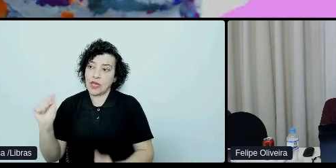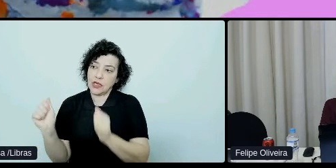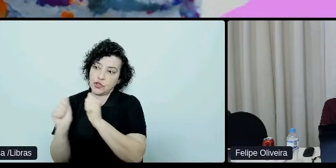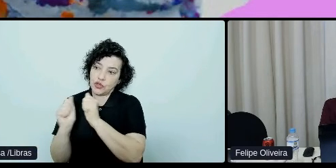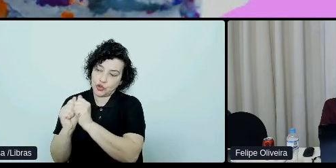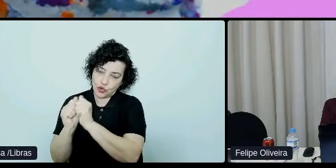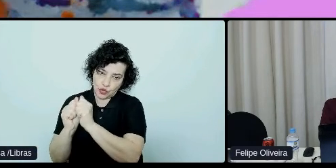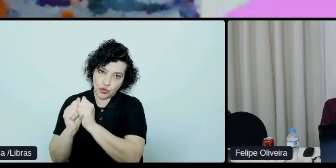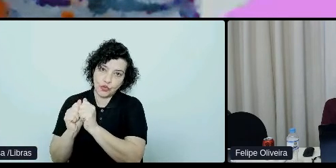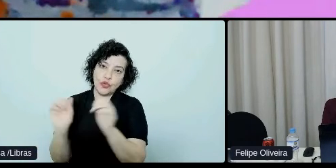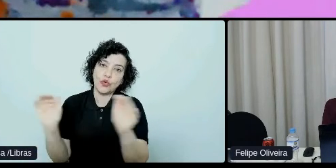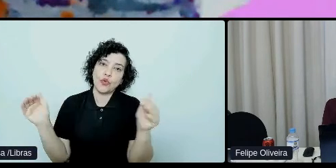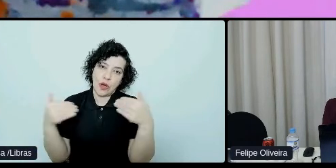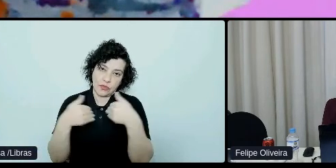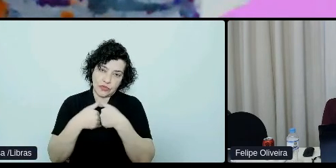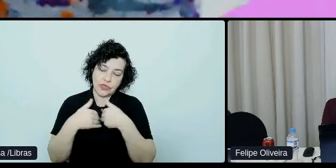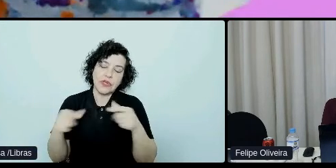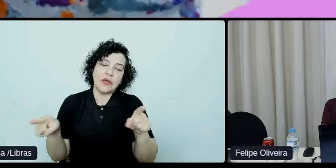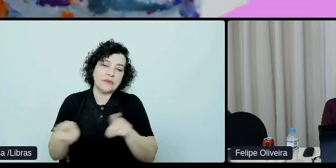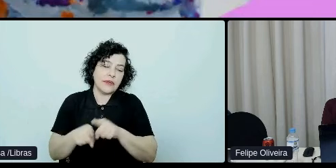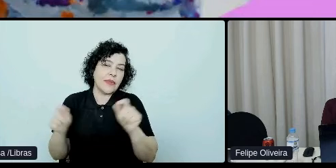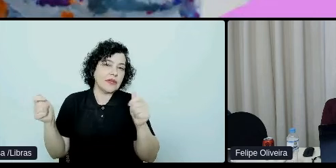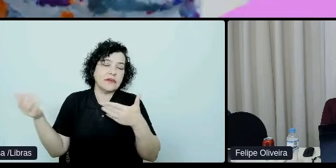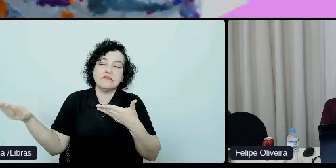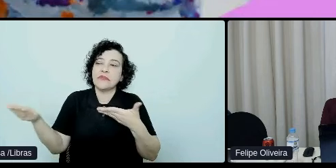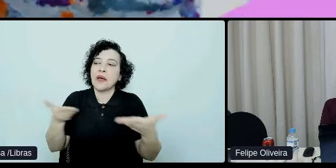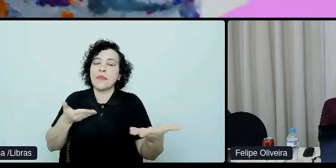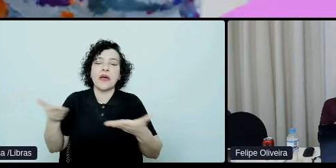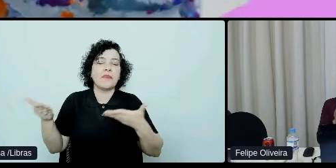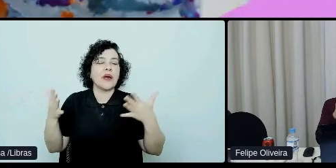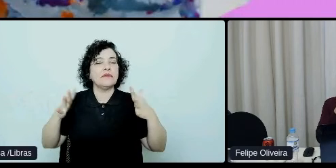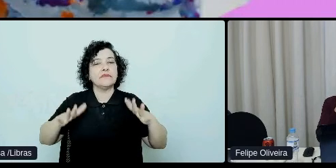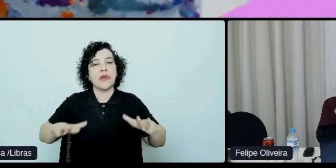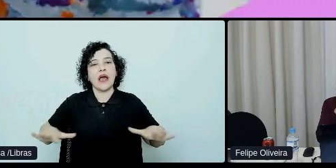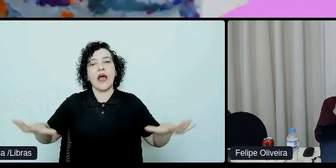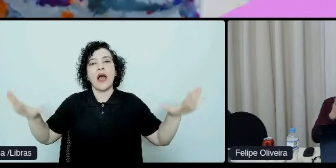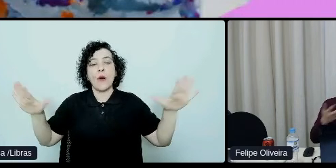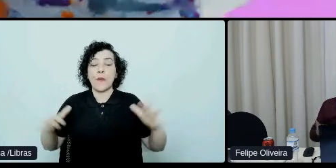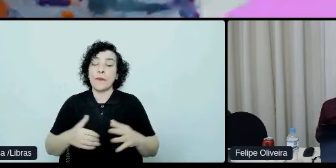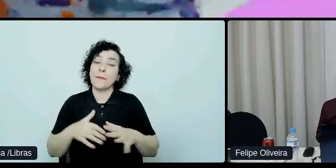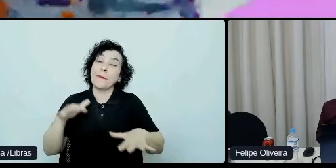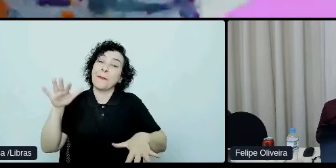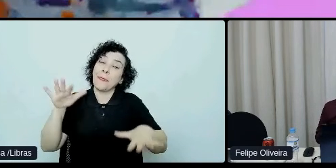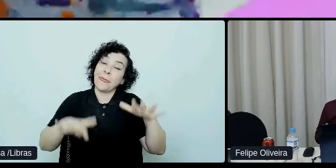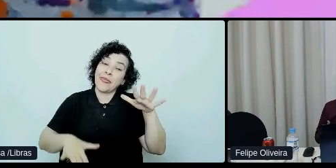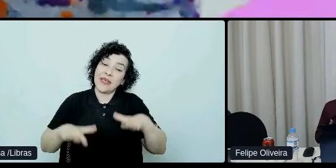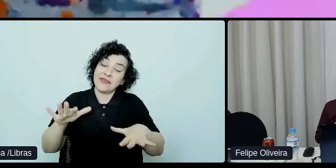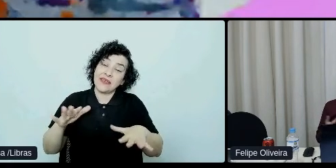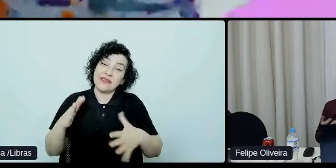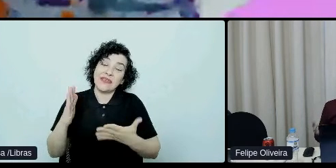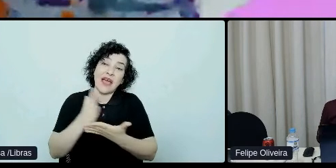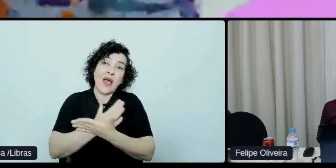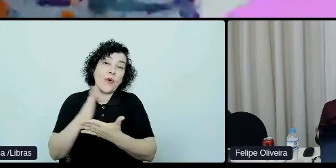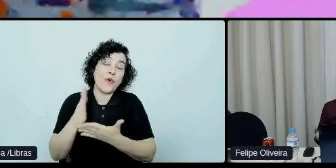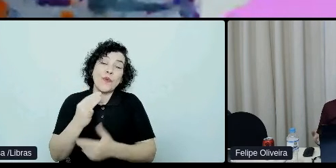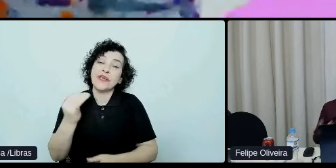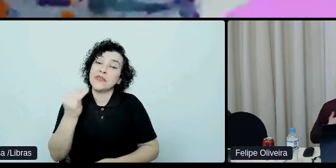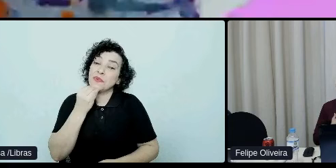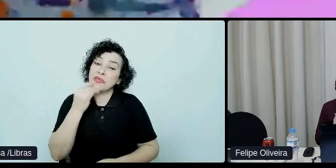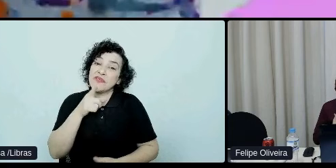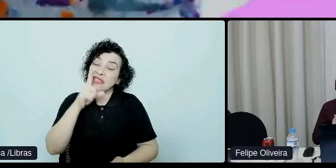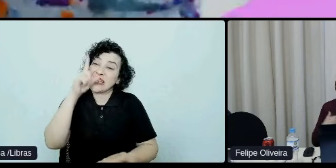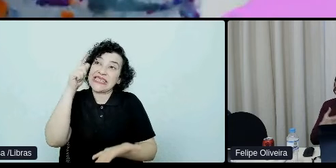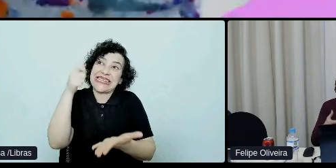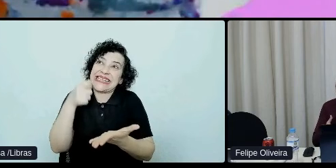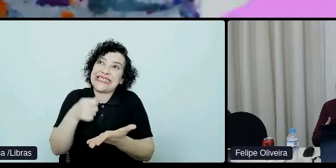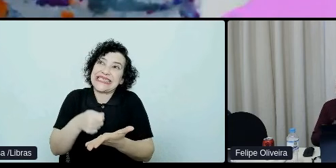também ter aquele momento ali de relação com tranquilidade. Ao mesmo tempo, tem coisas que vão ser espontâneas, tem coisas e você vai ter que tomar uma decisão. Então, eu, por